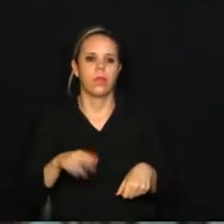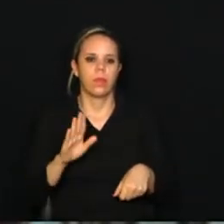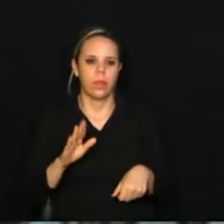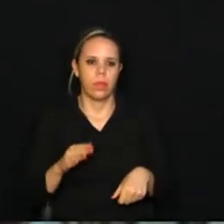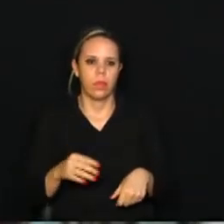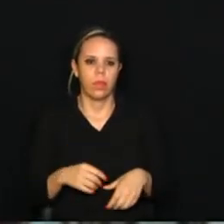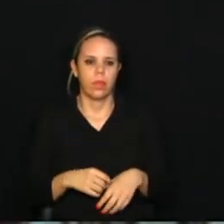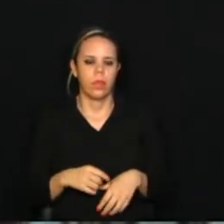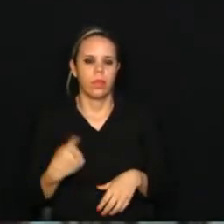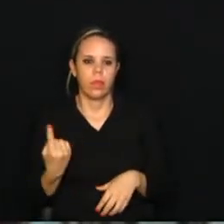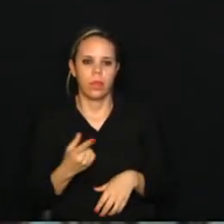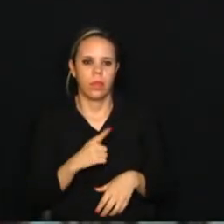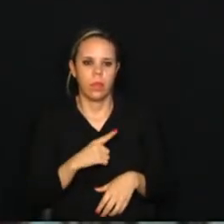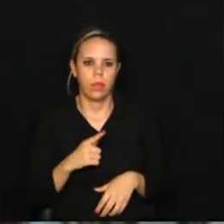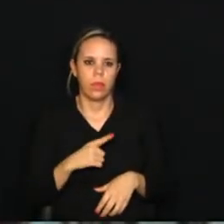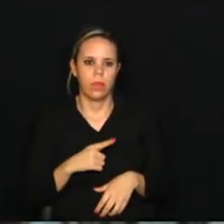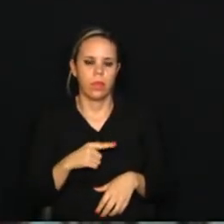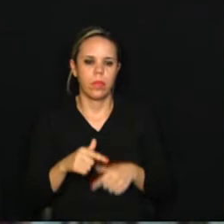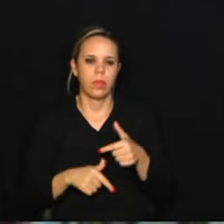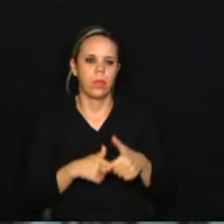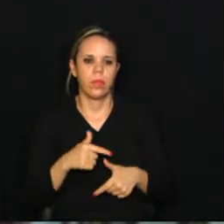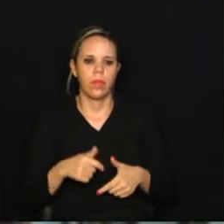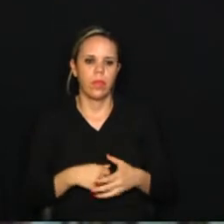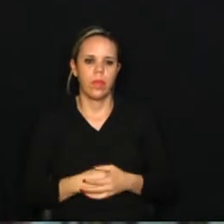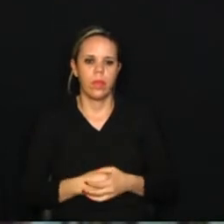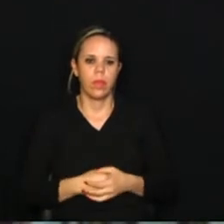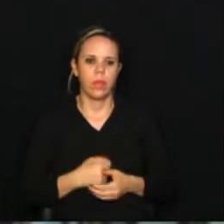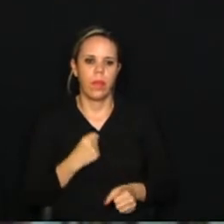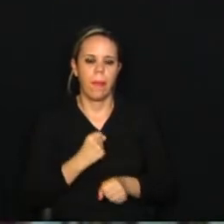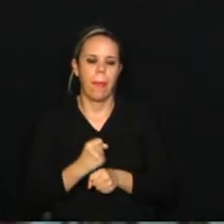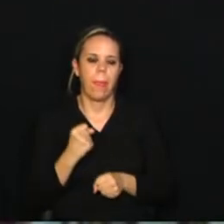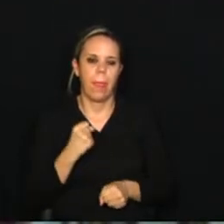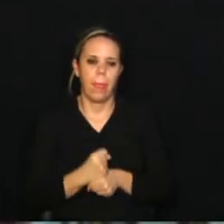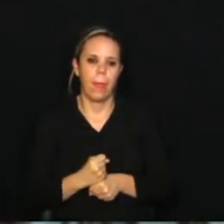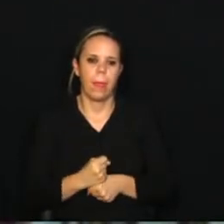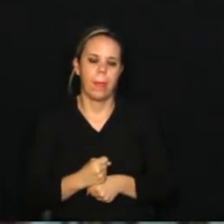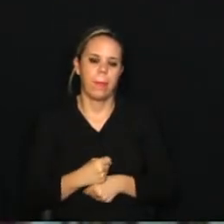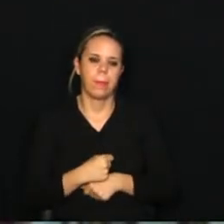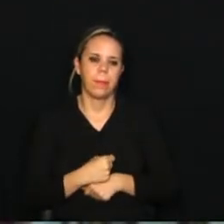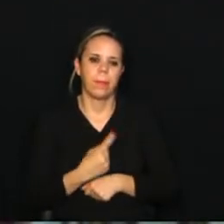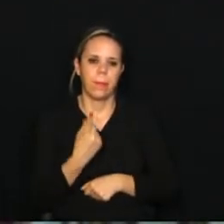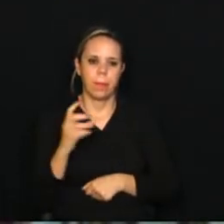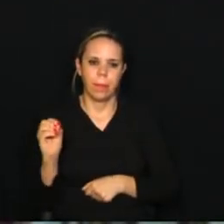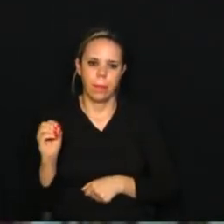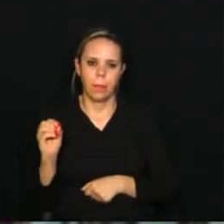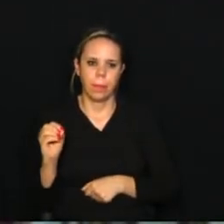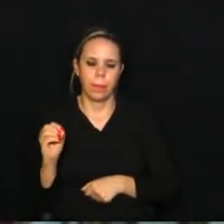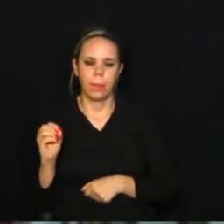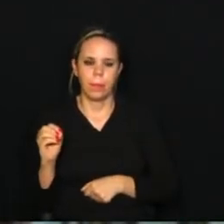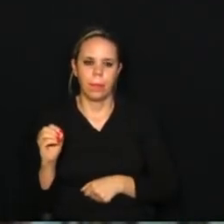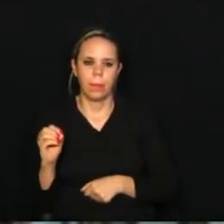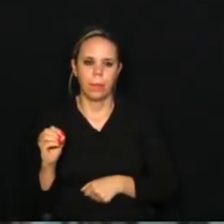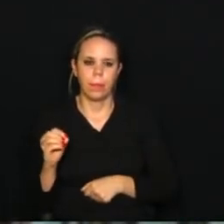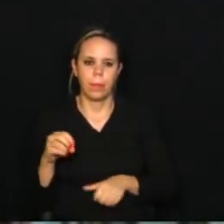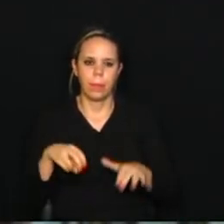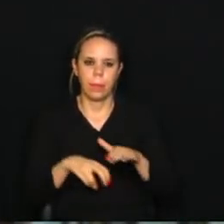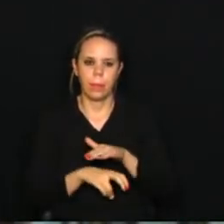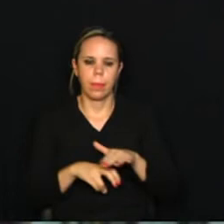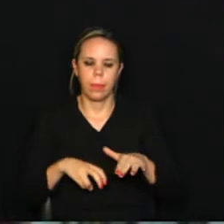Então, nós estamos trabalhando com a reforma de pelo menos 10 dessas